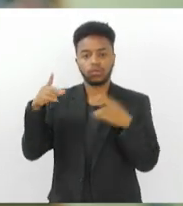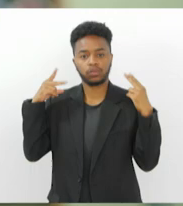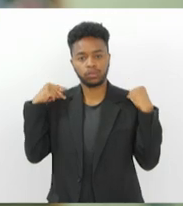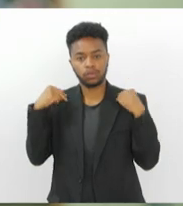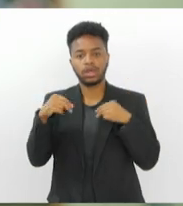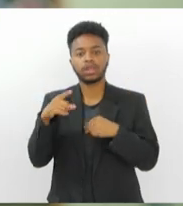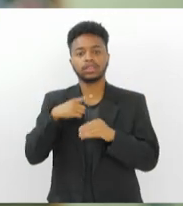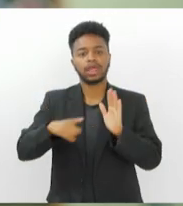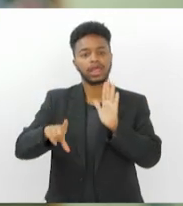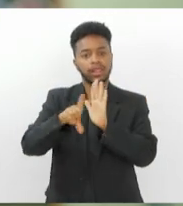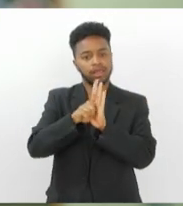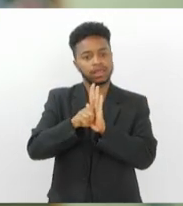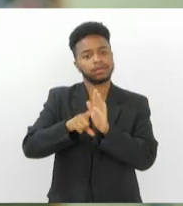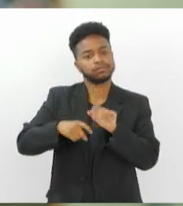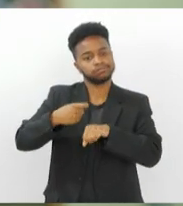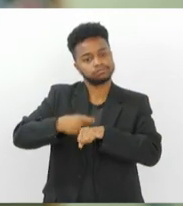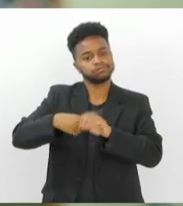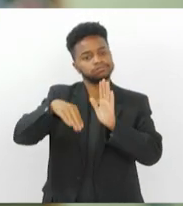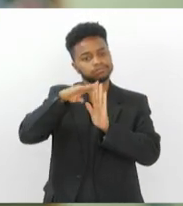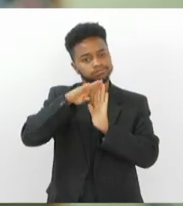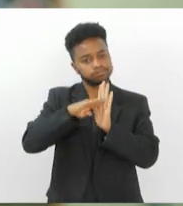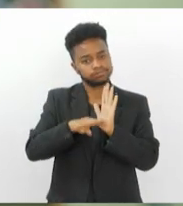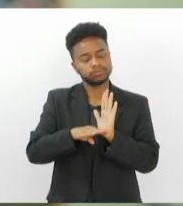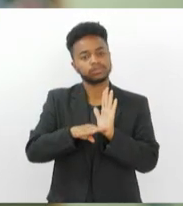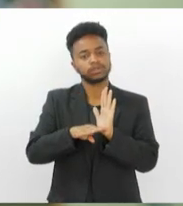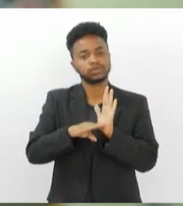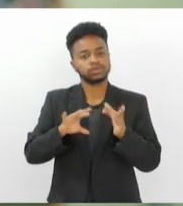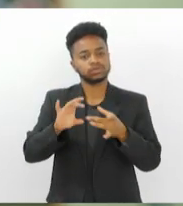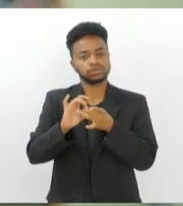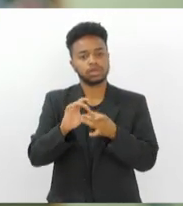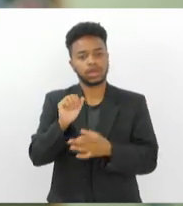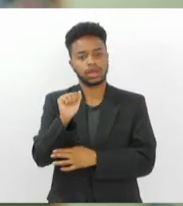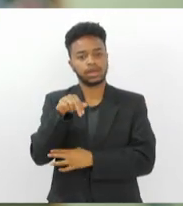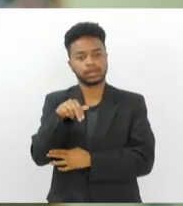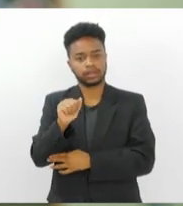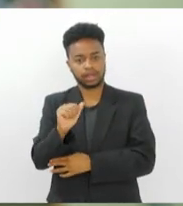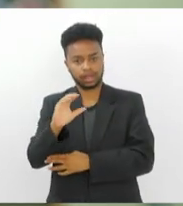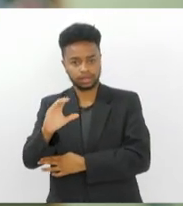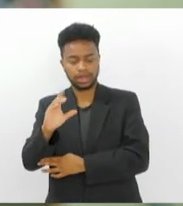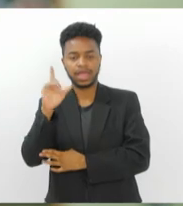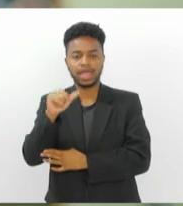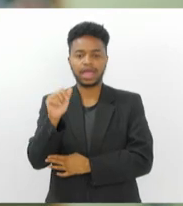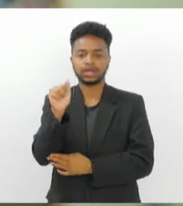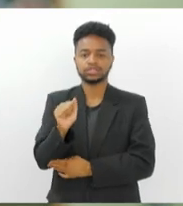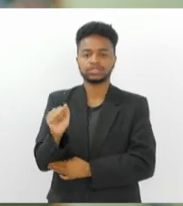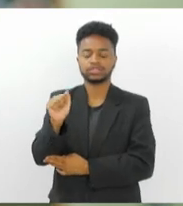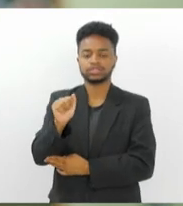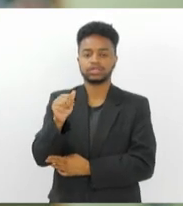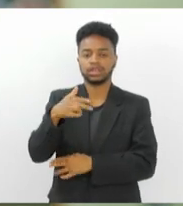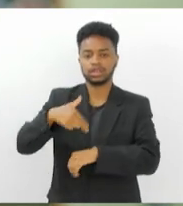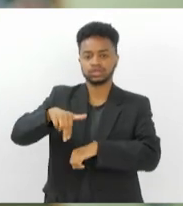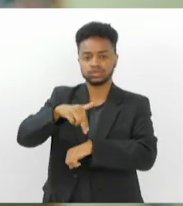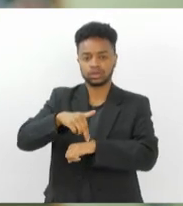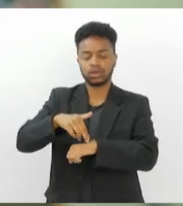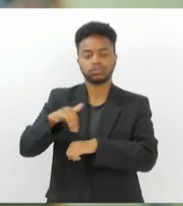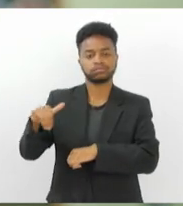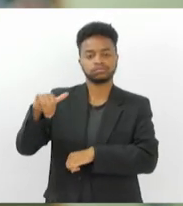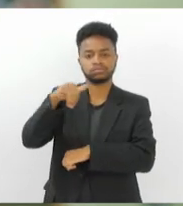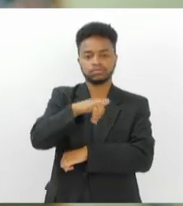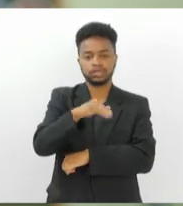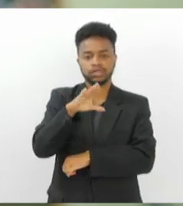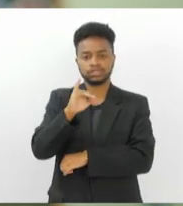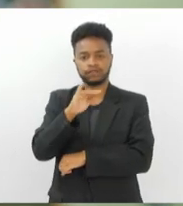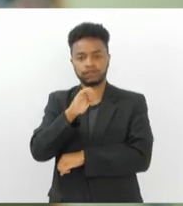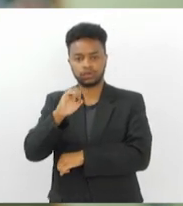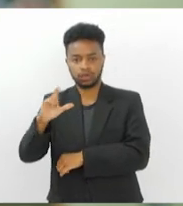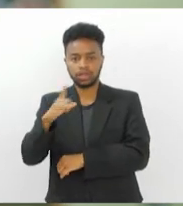legislação rígida né direcionada pela ANAC que é Agência Nacional de Aviação Civil existe um Programa de Treinamento